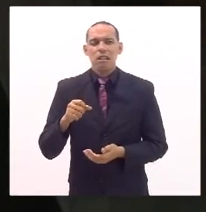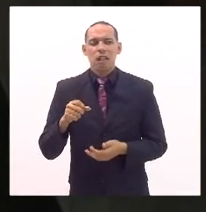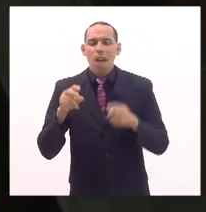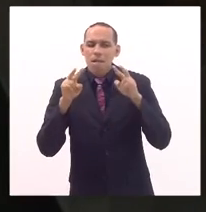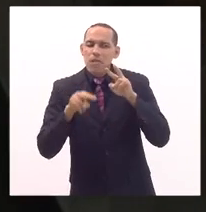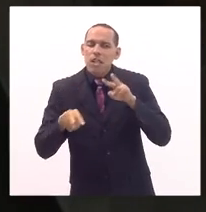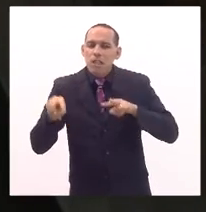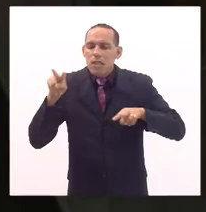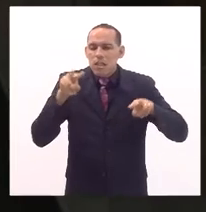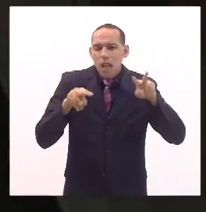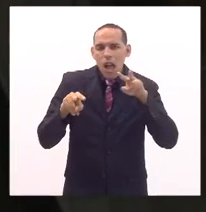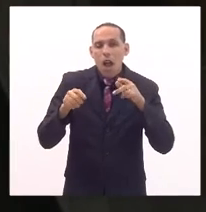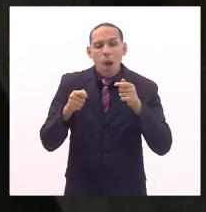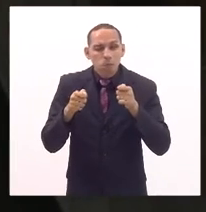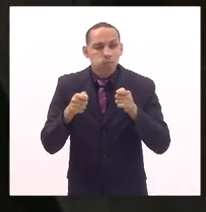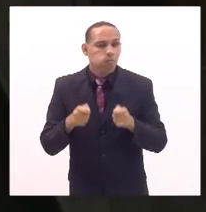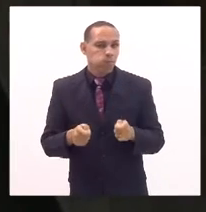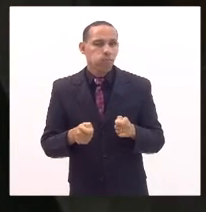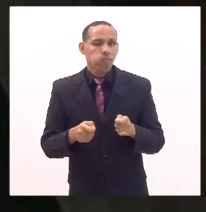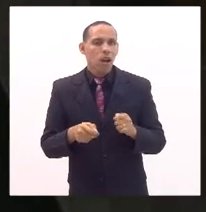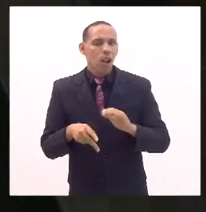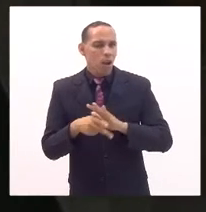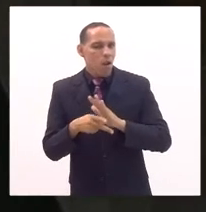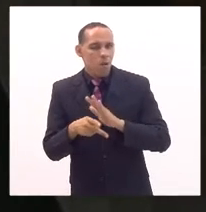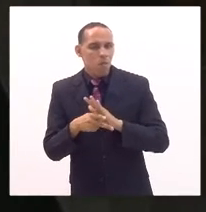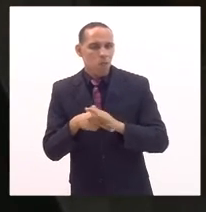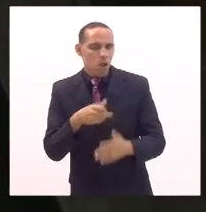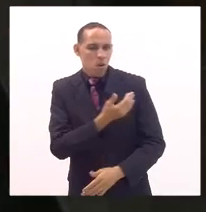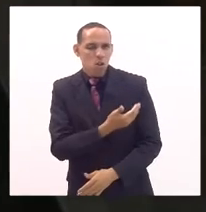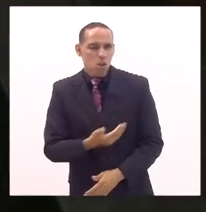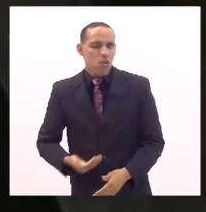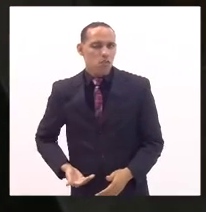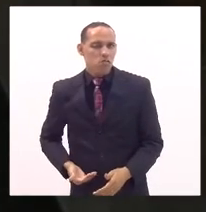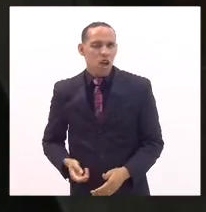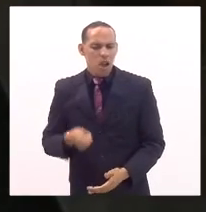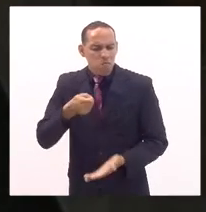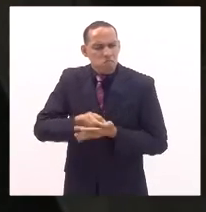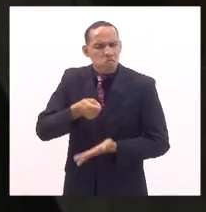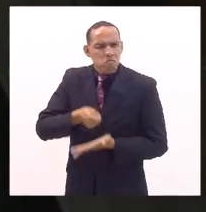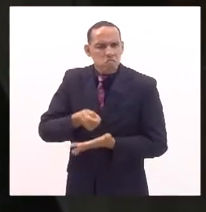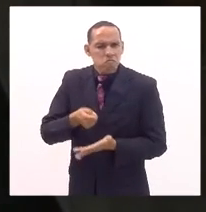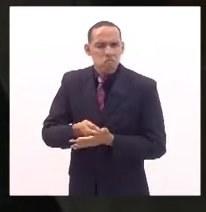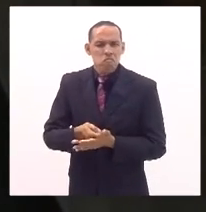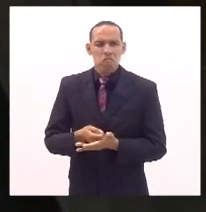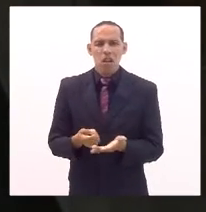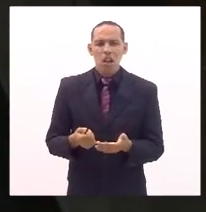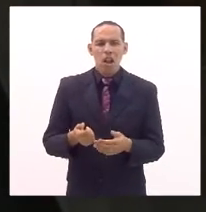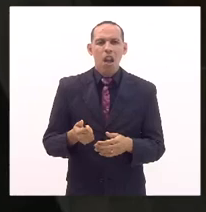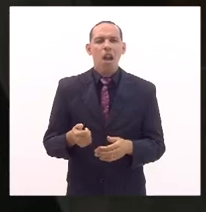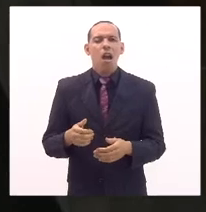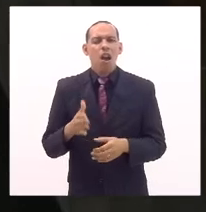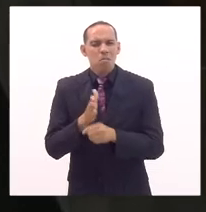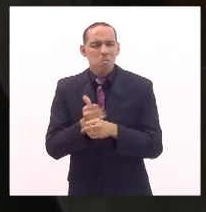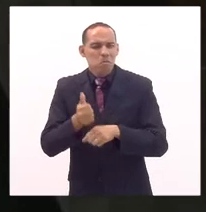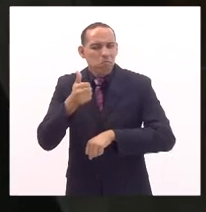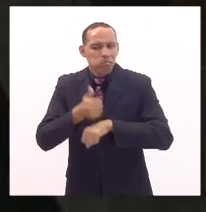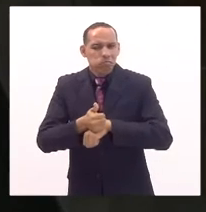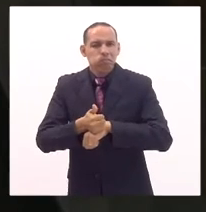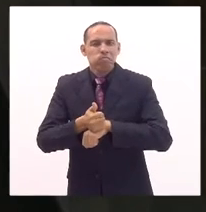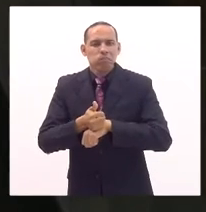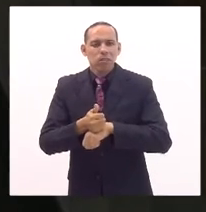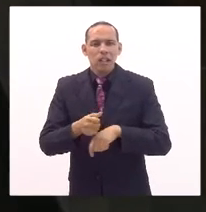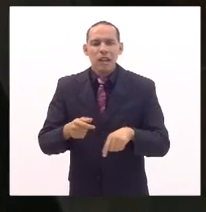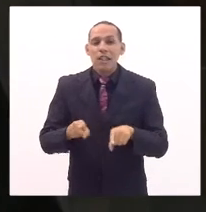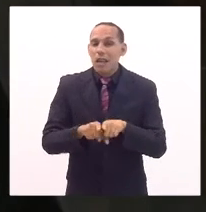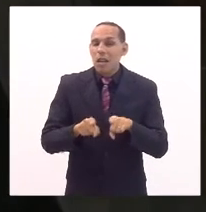embora haja uma posição por parte desse desse governo que além de autoritário Neo fascista é também entrevista é